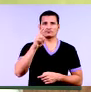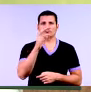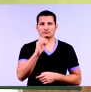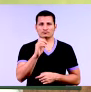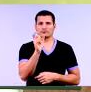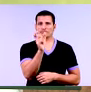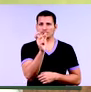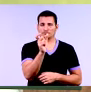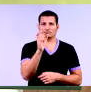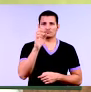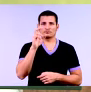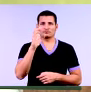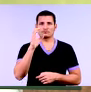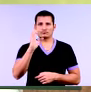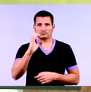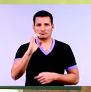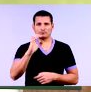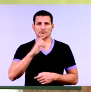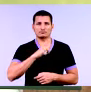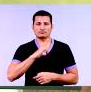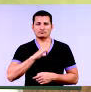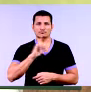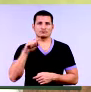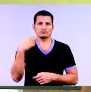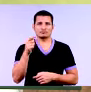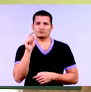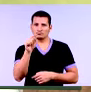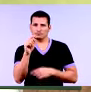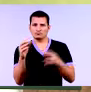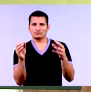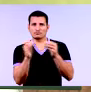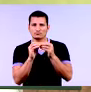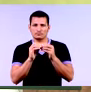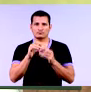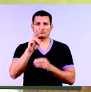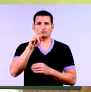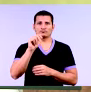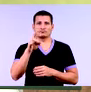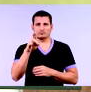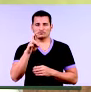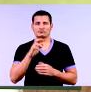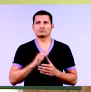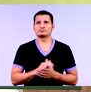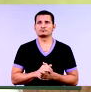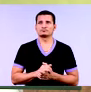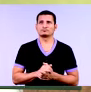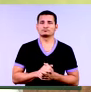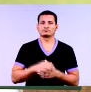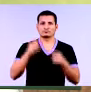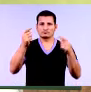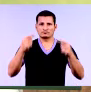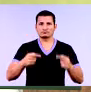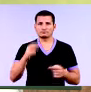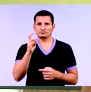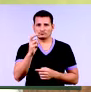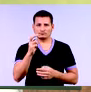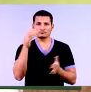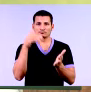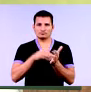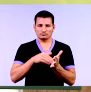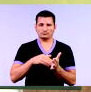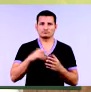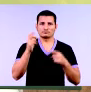variável C tem um valor, e aí viria os pontos para a gente concatenar as variáveis. Tá? Na questão 5, a nossa última